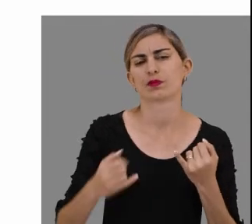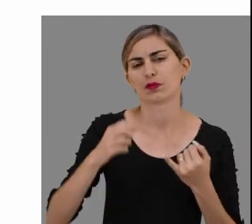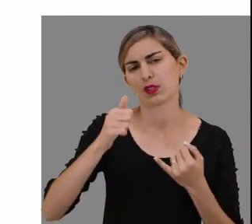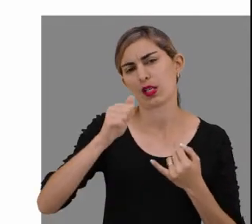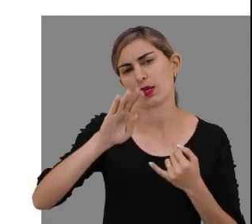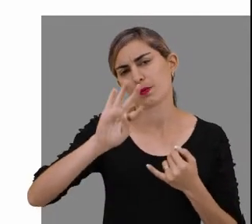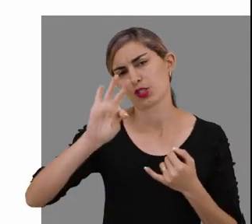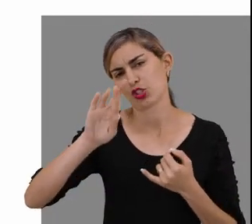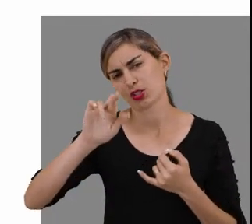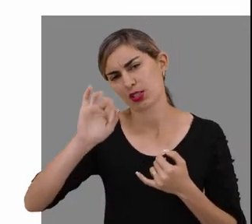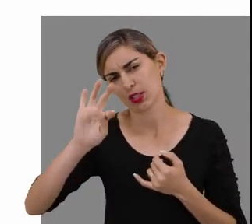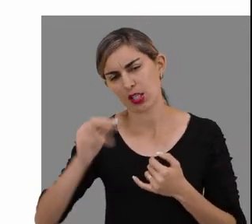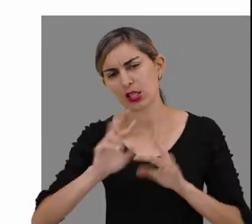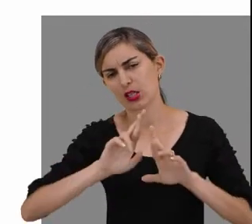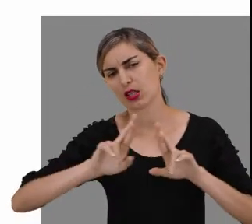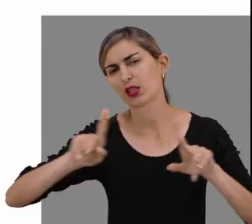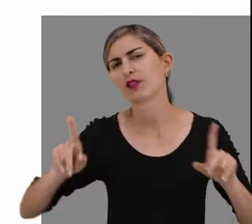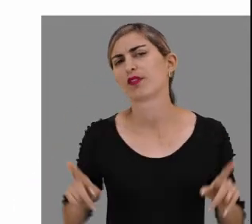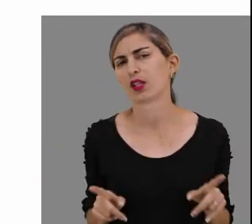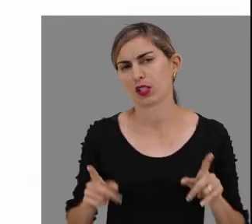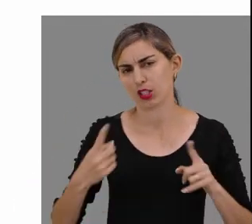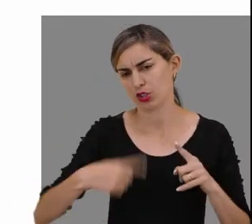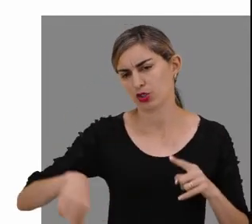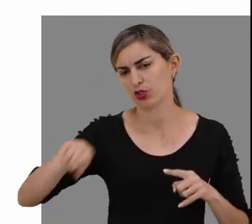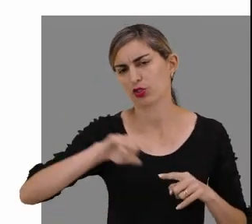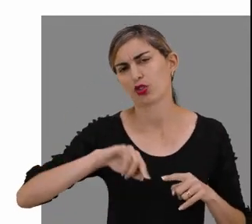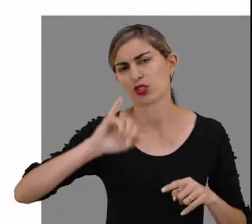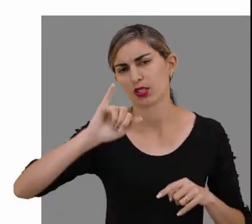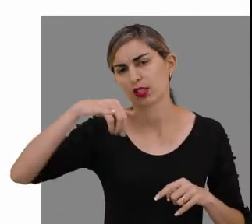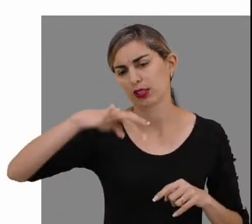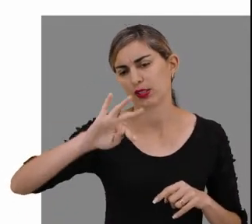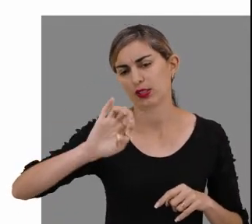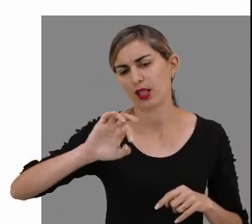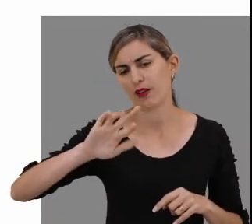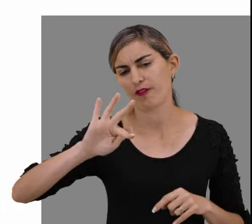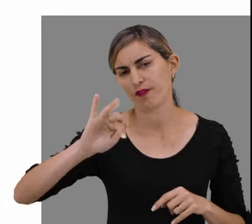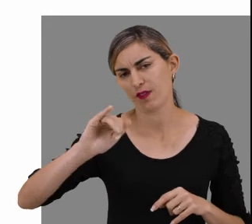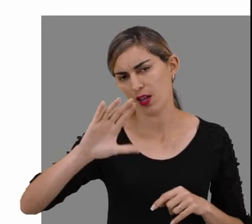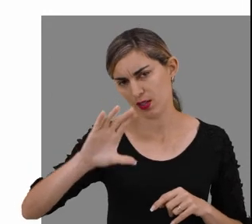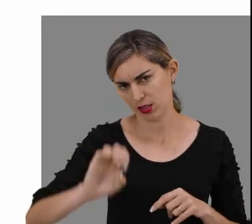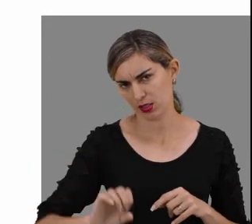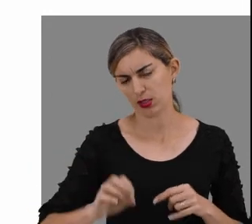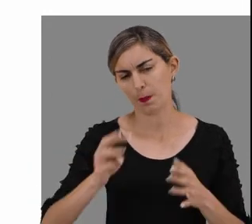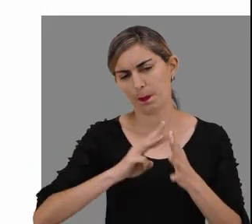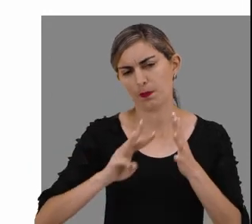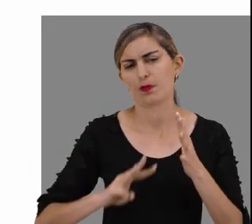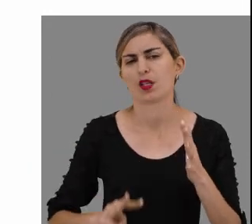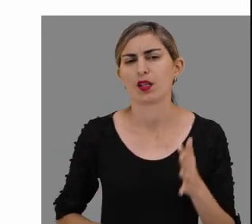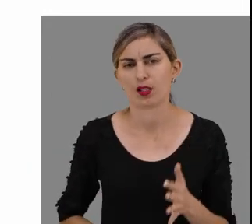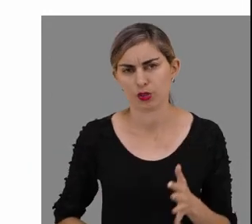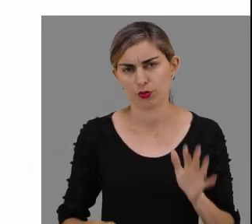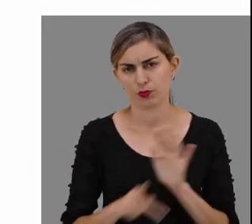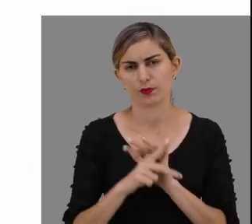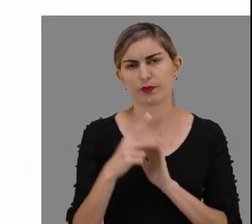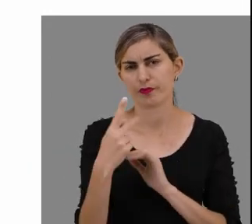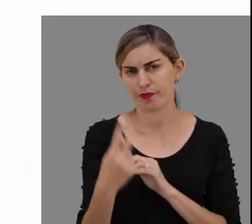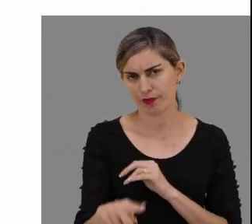a classes abstratas, com a diferença de que na nossa interface nós possuímos